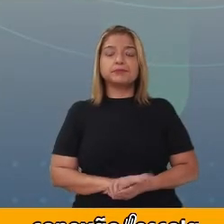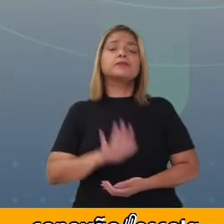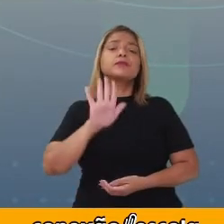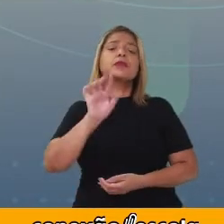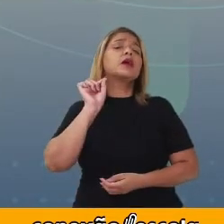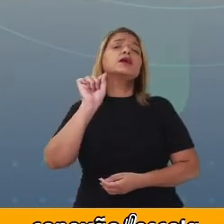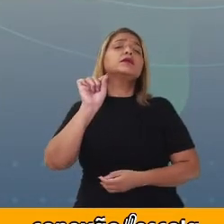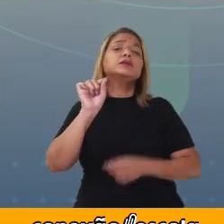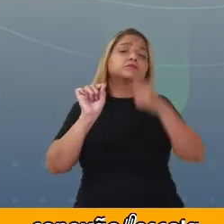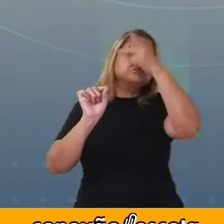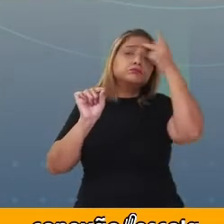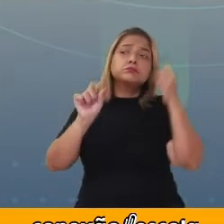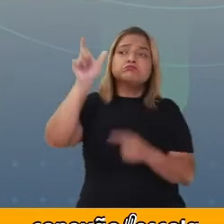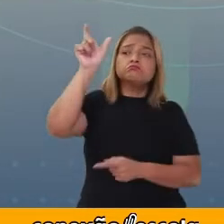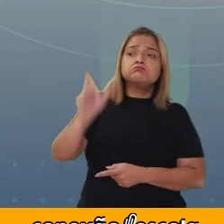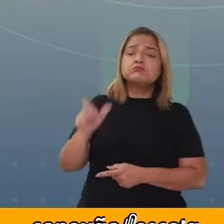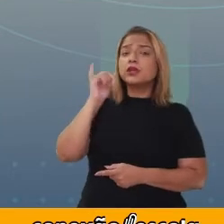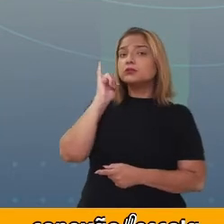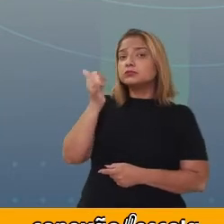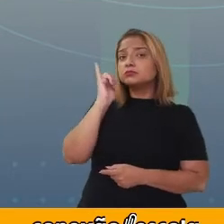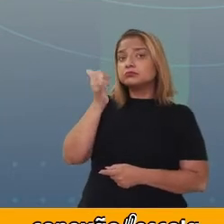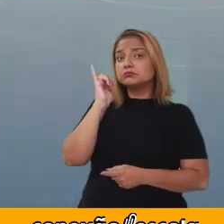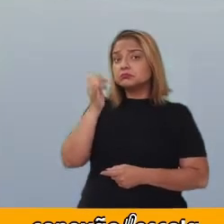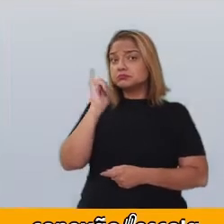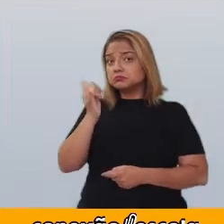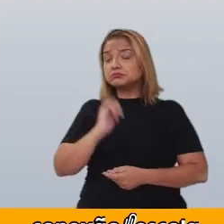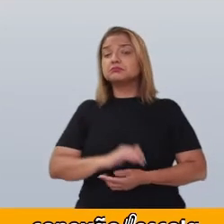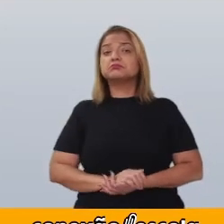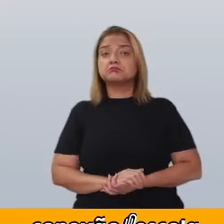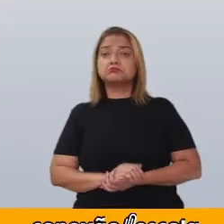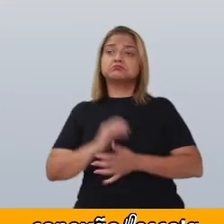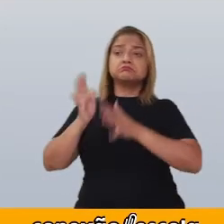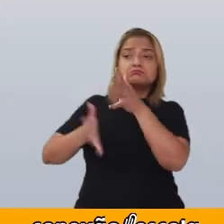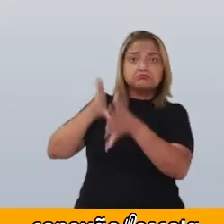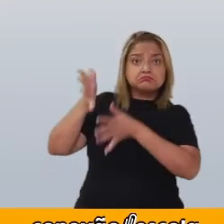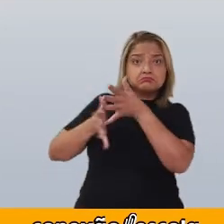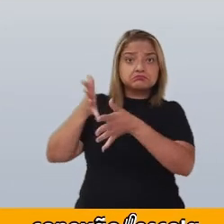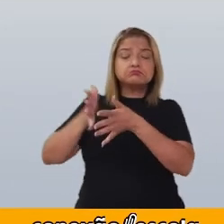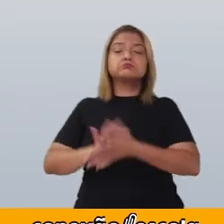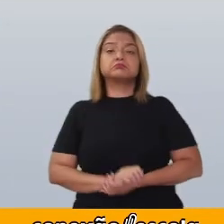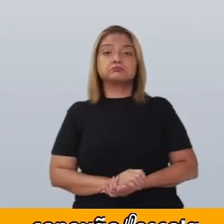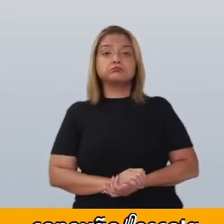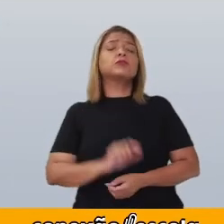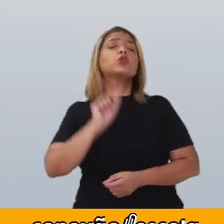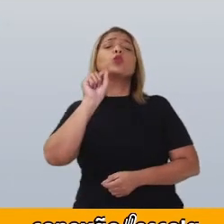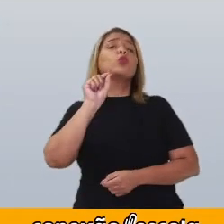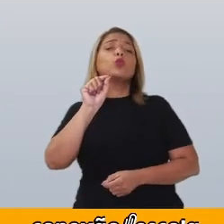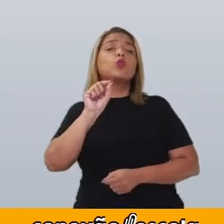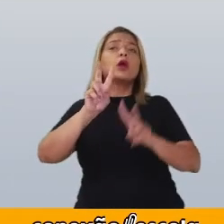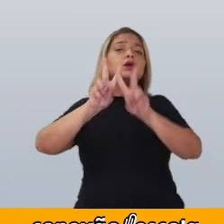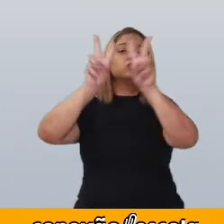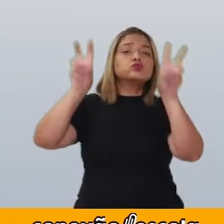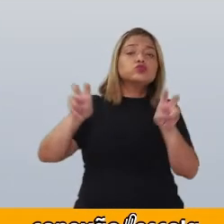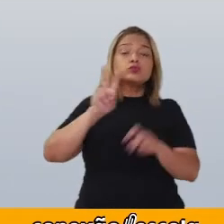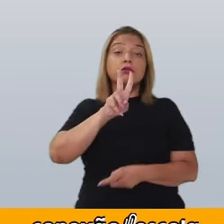Quem é o narrador que produz o relato? Que fato será narrado?